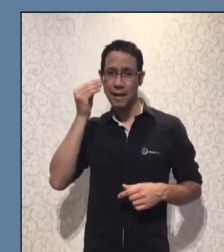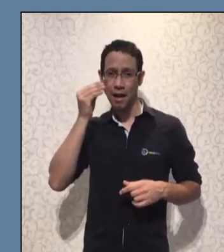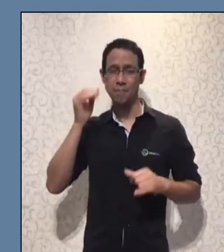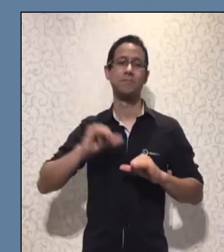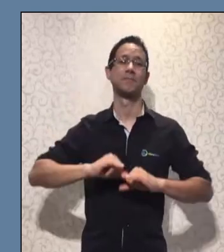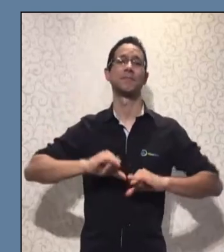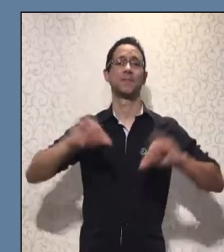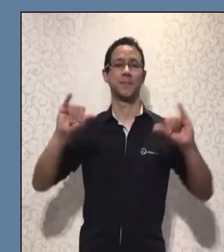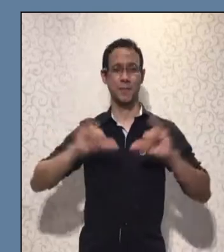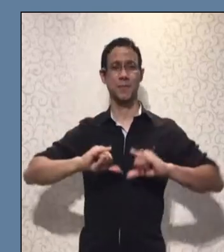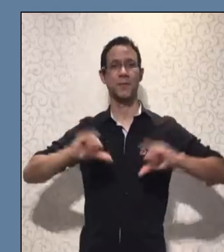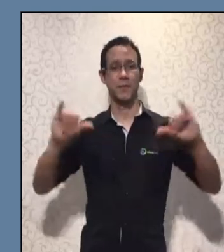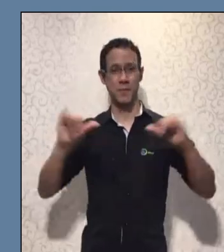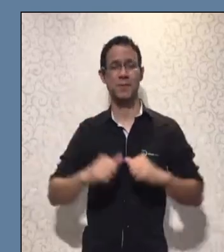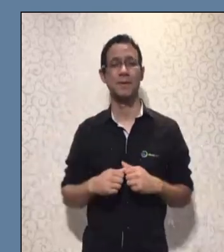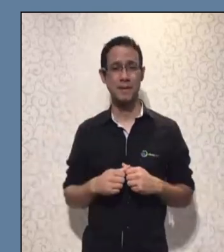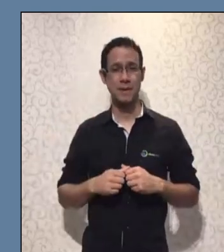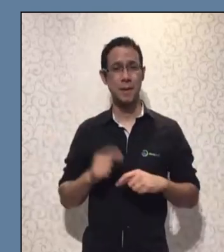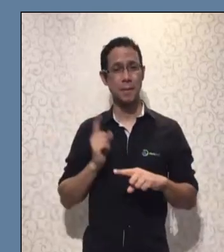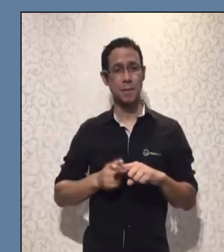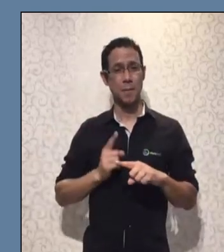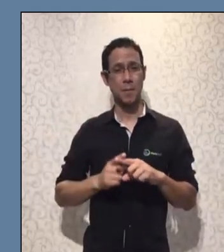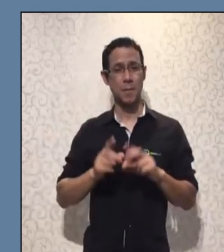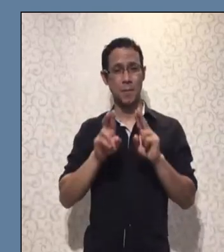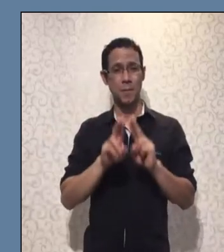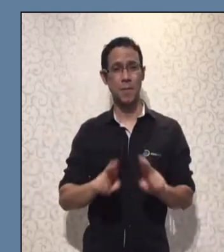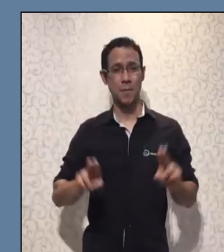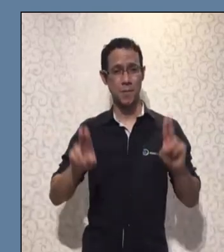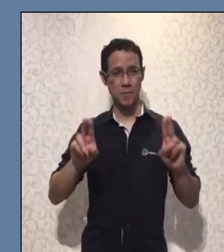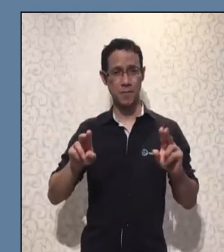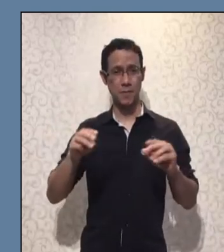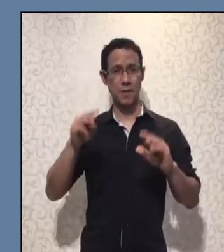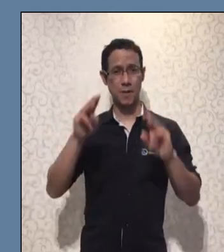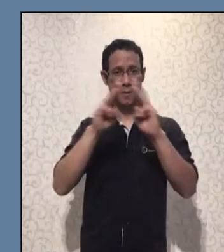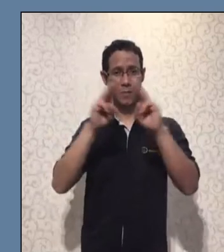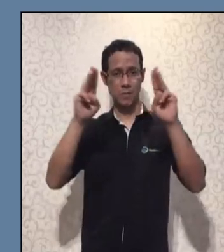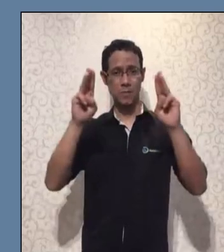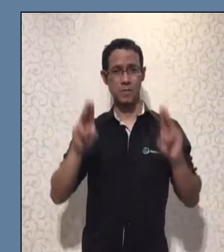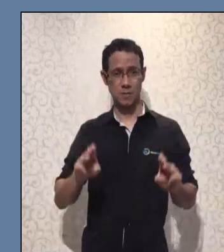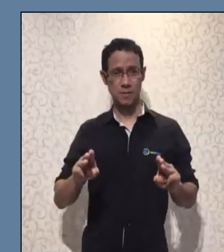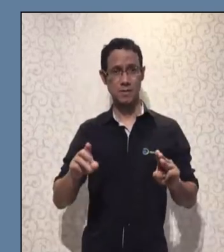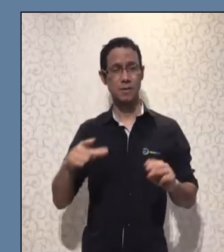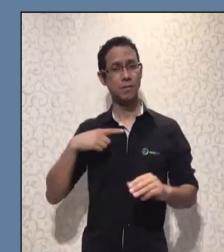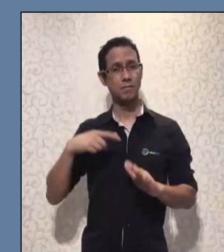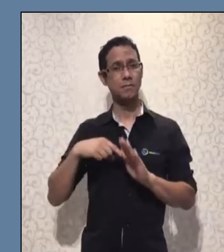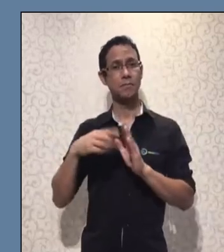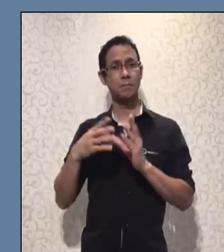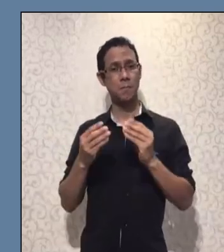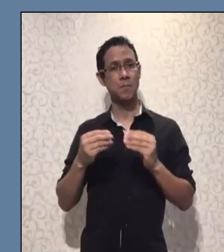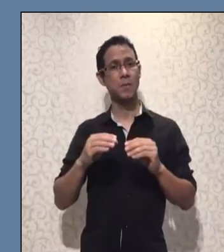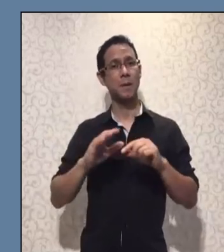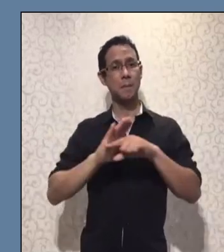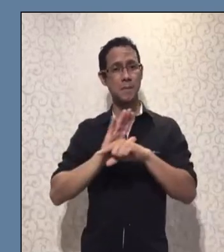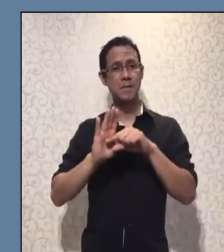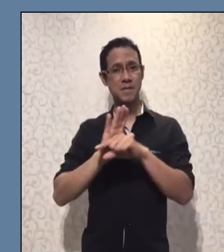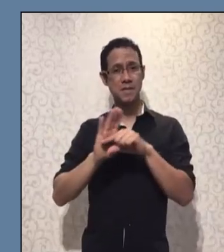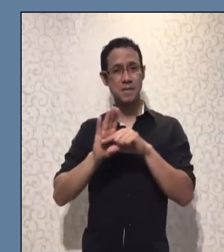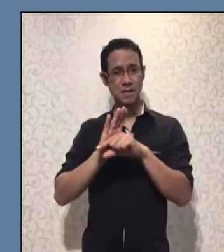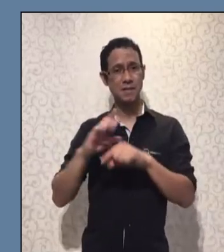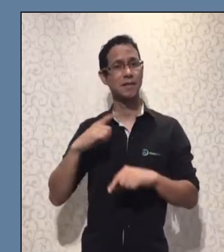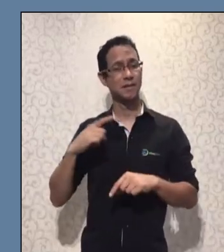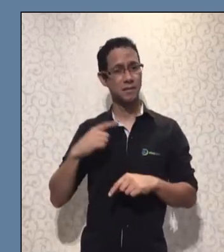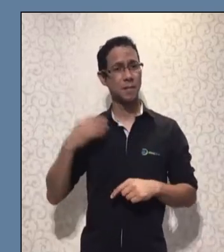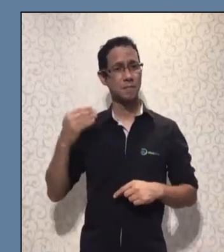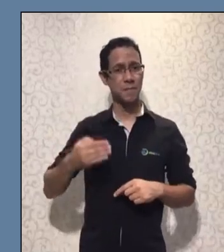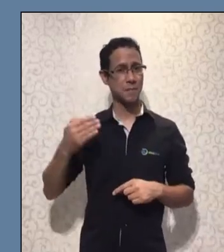porque, como um museu universitário, nós tínhamos muitas, muitas pesquisas que estavam em andamento e que não poderiam parar, né? Então, assim, de